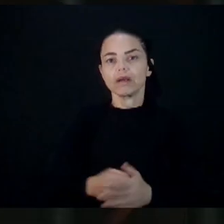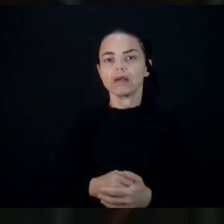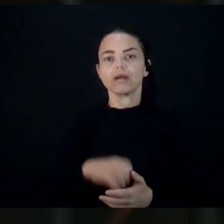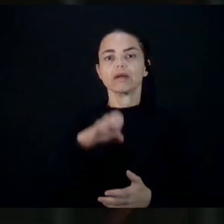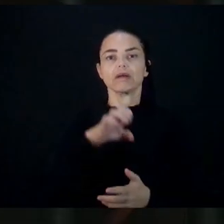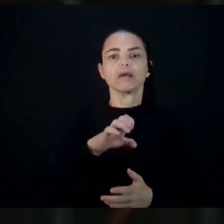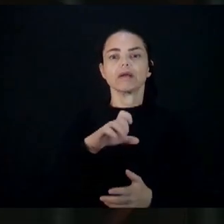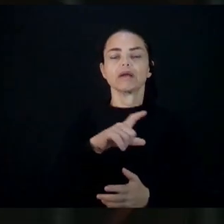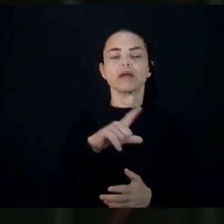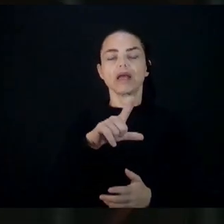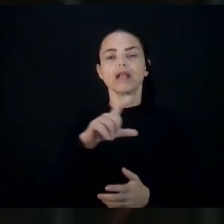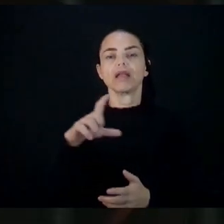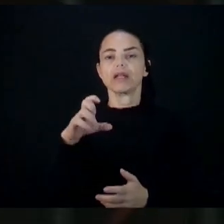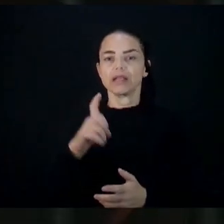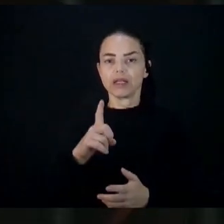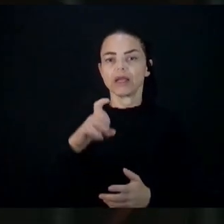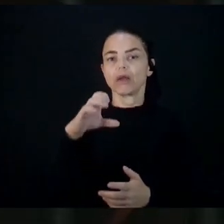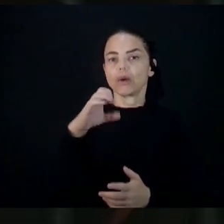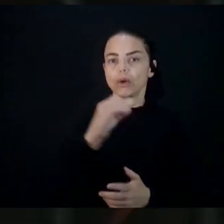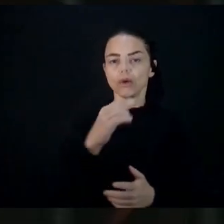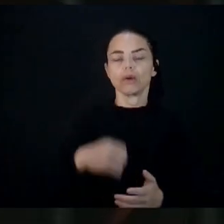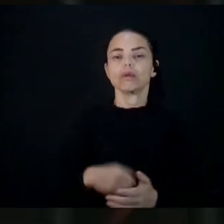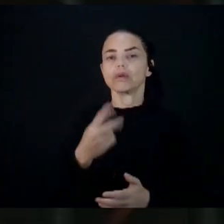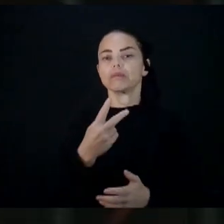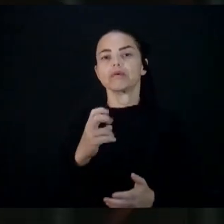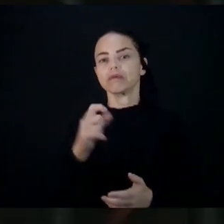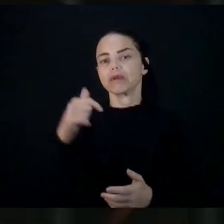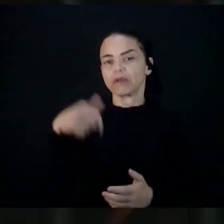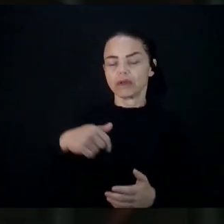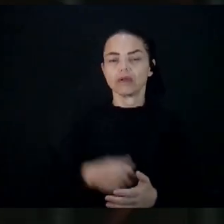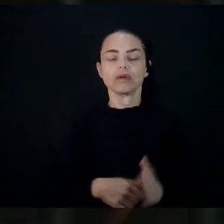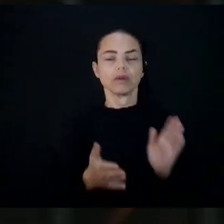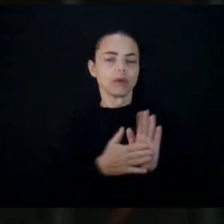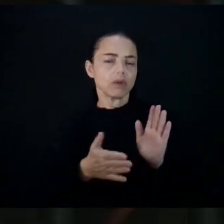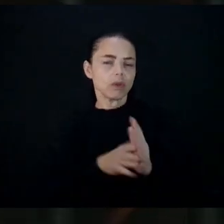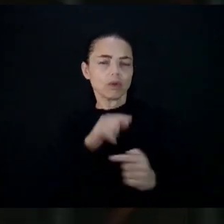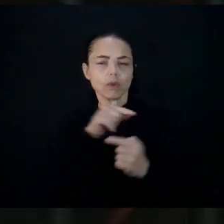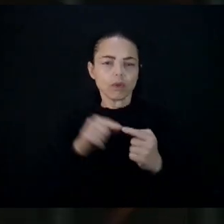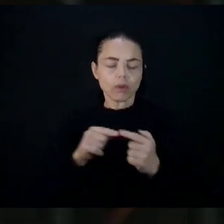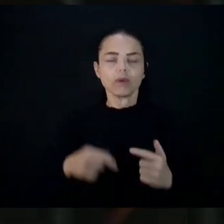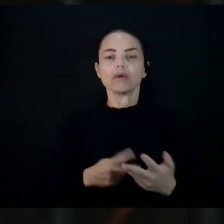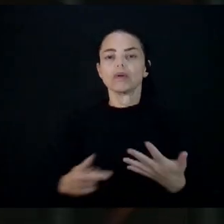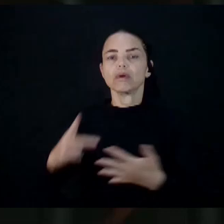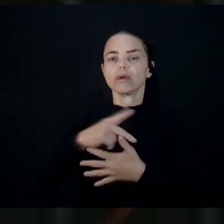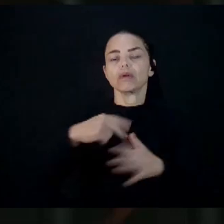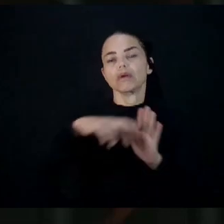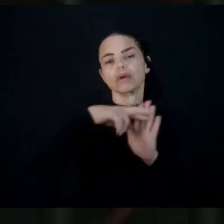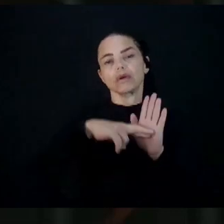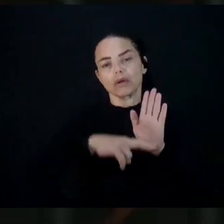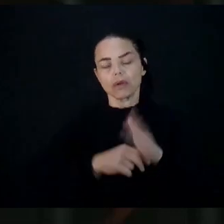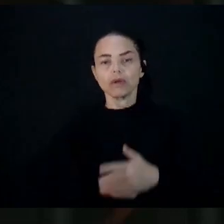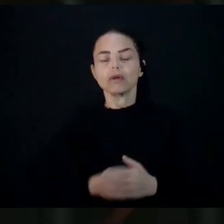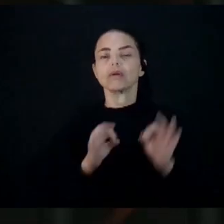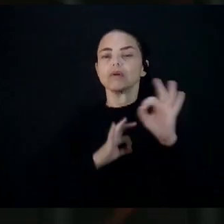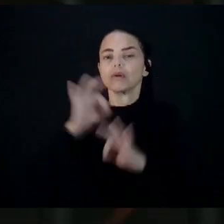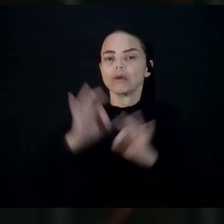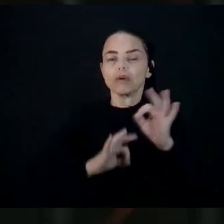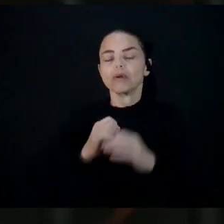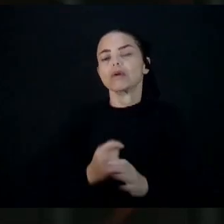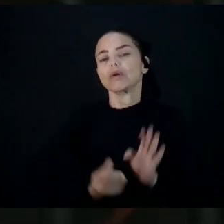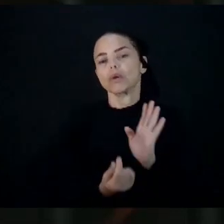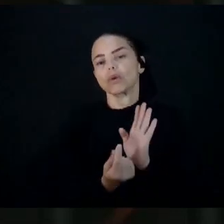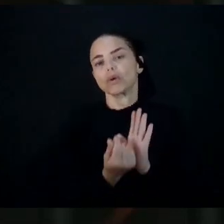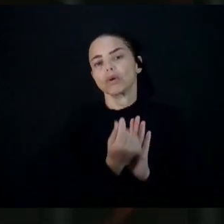LDO 2027. Essa proposta estabelece metas, prioridades e regras para a elaboração do orçamento